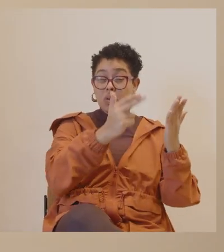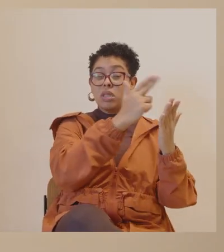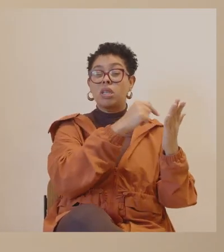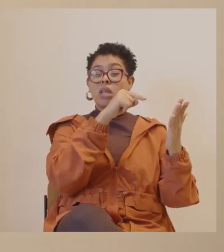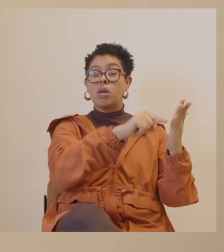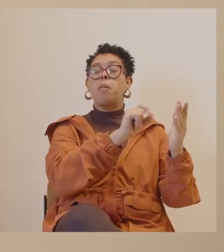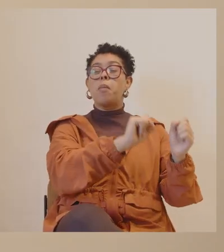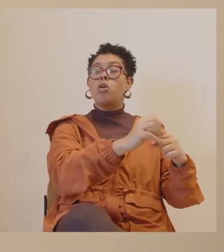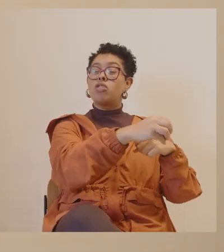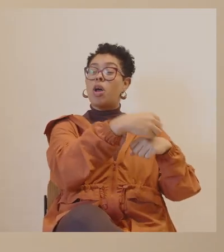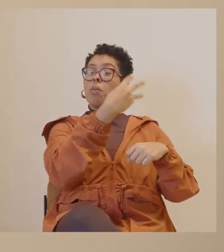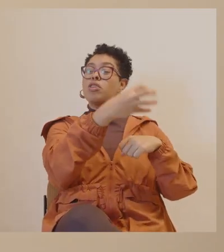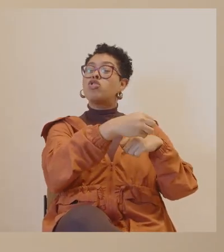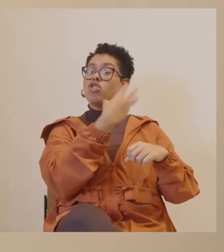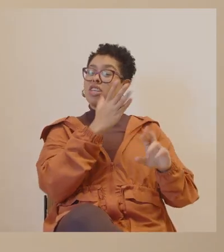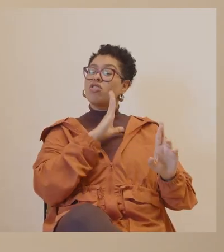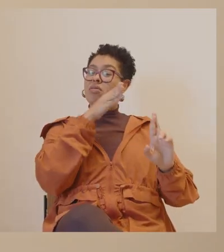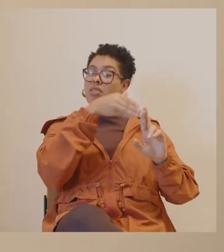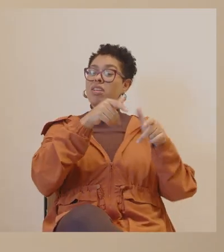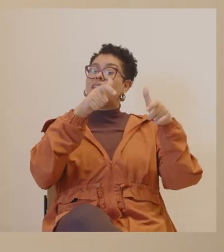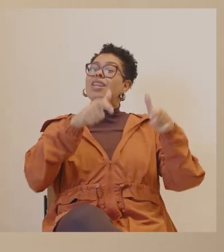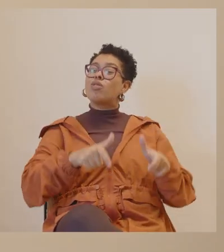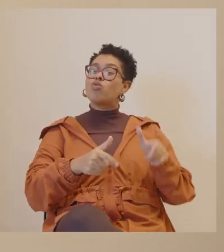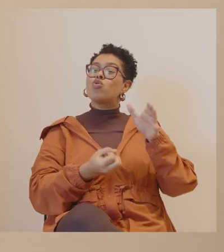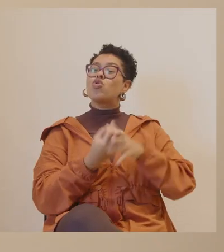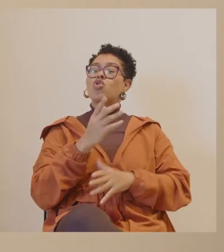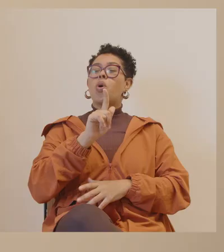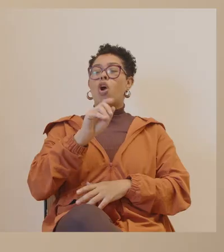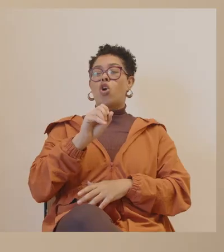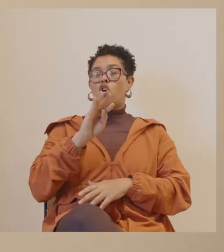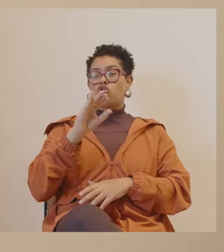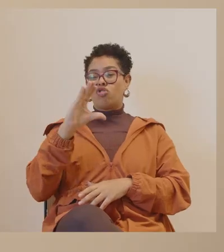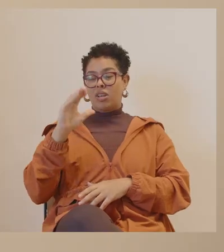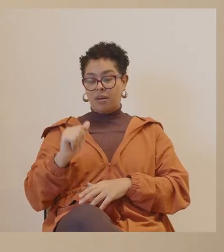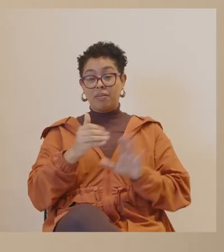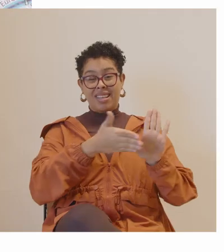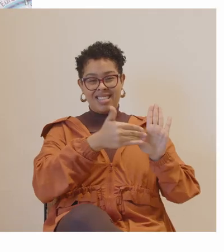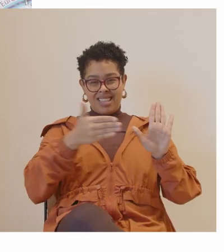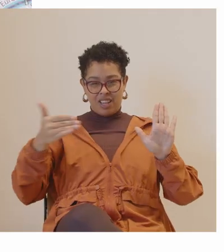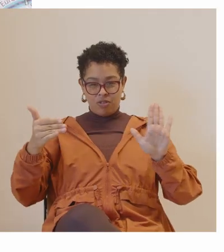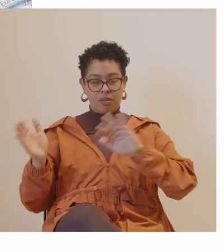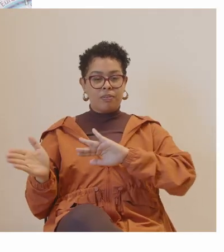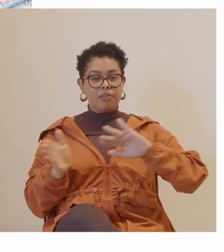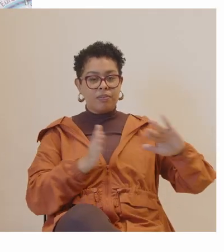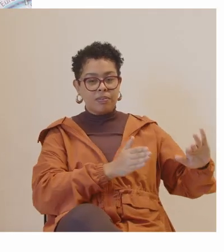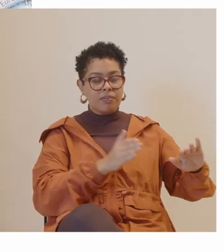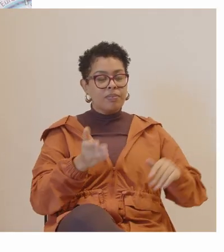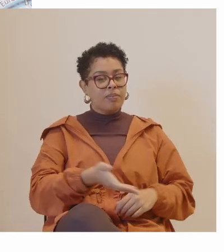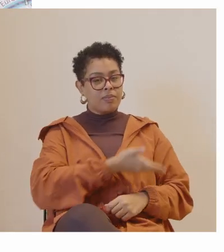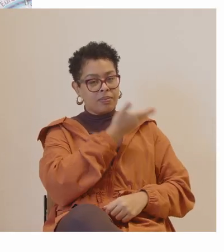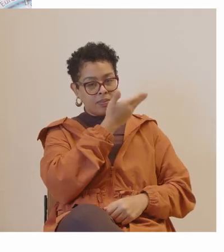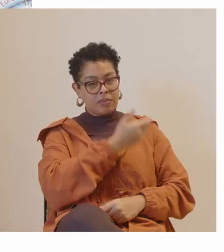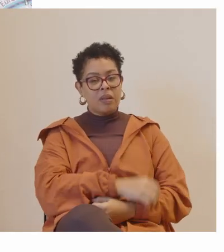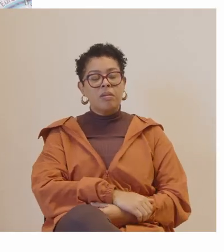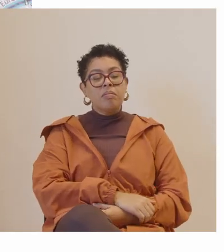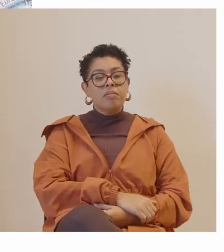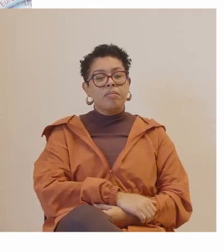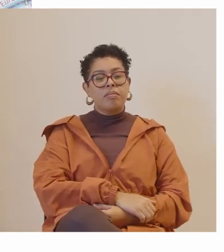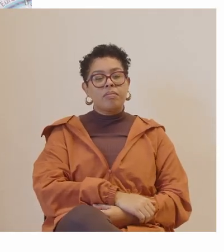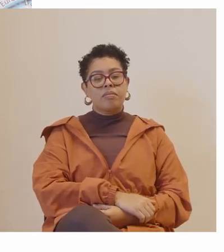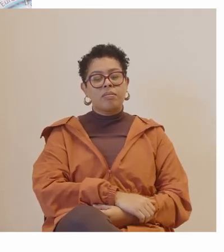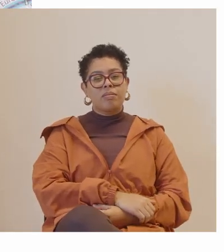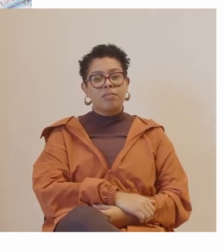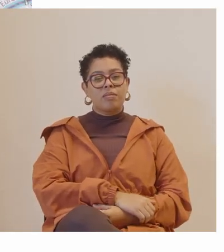uma referência. Né? Bom, e agora vamos focar na Canoa sobre o Epte. Eu trouxe para vocês aqui